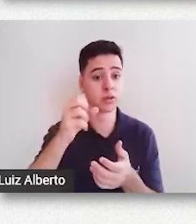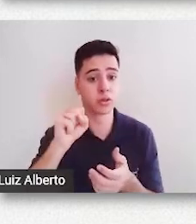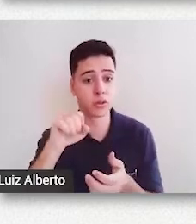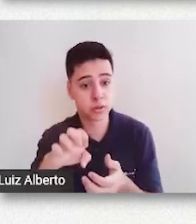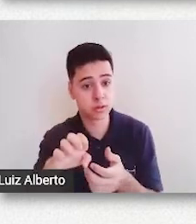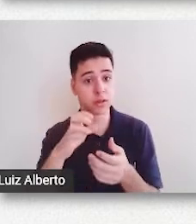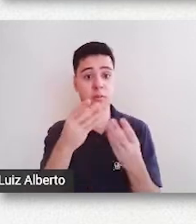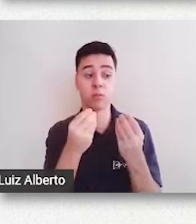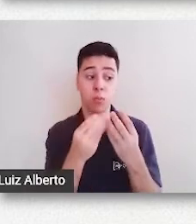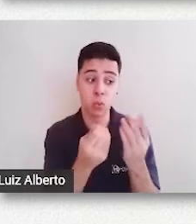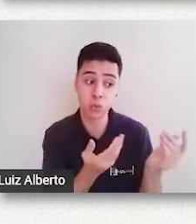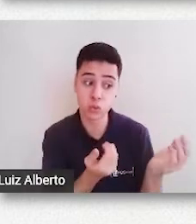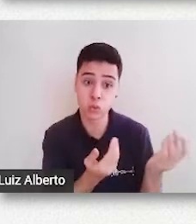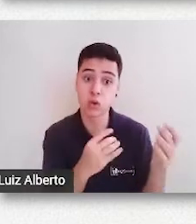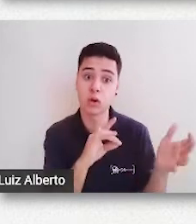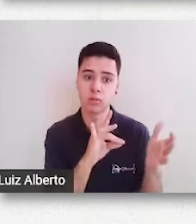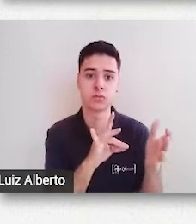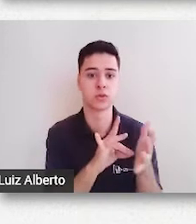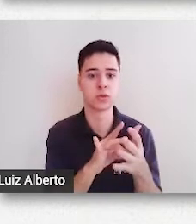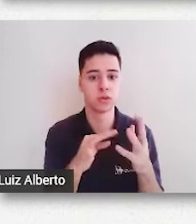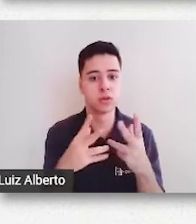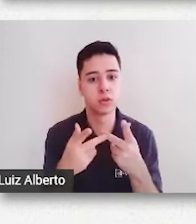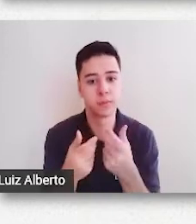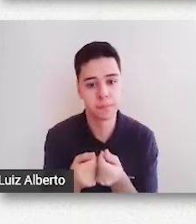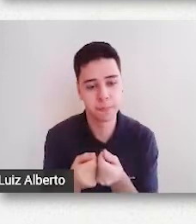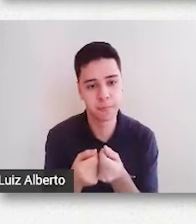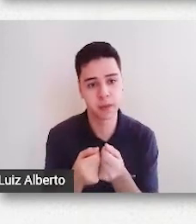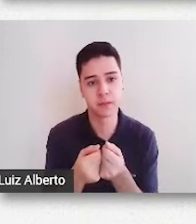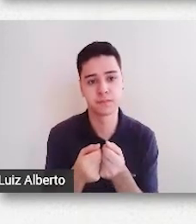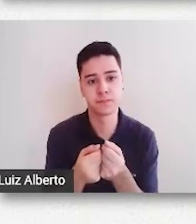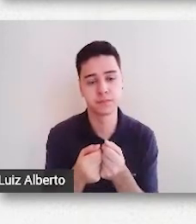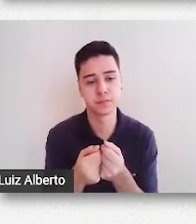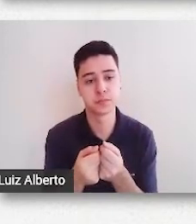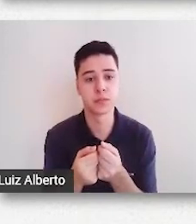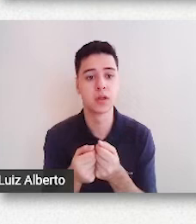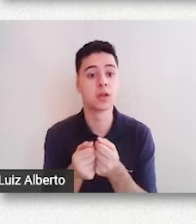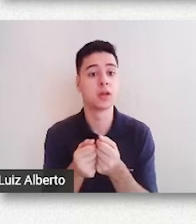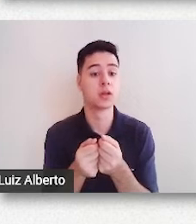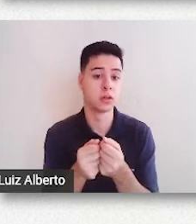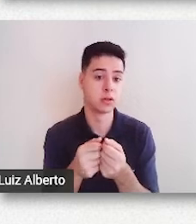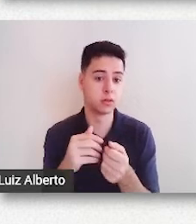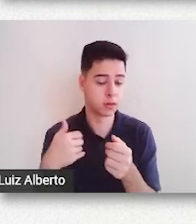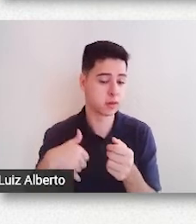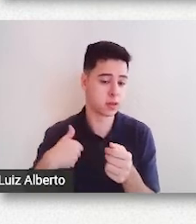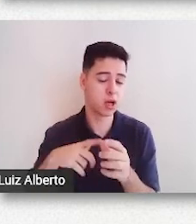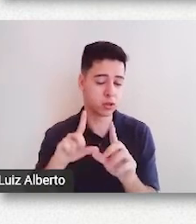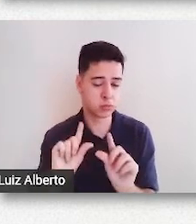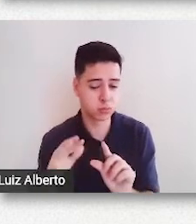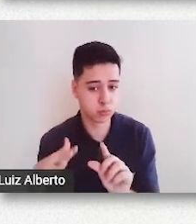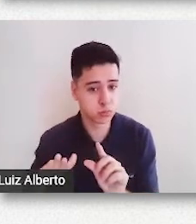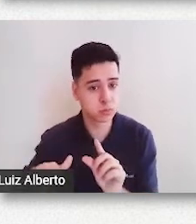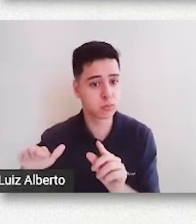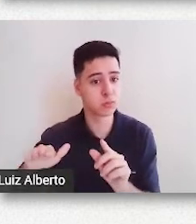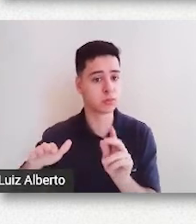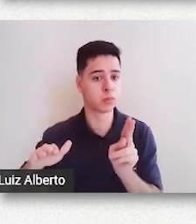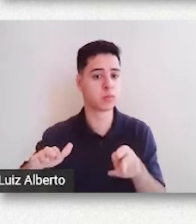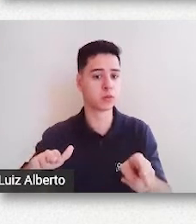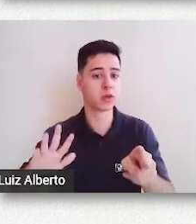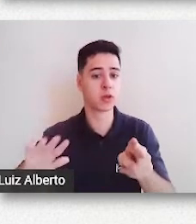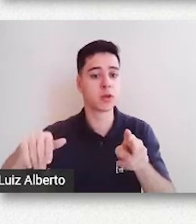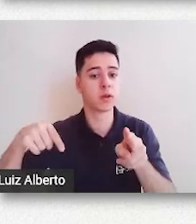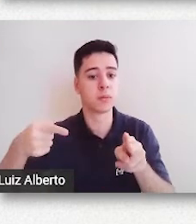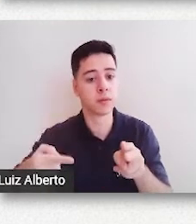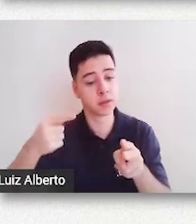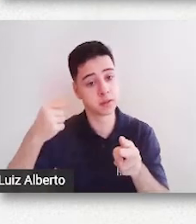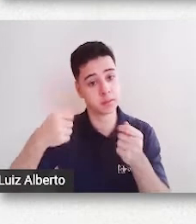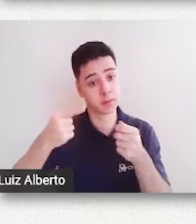José muito nova, com uma idade muito inicial ainda também. Né? Então, a gente tem que pensar também sempre